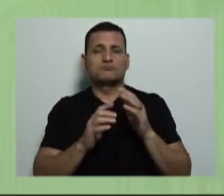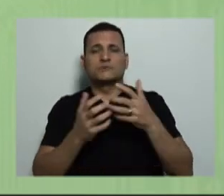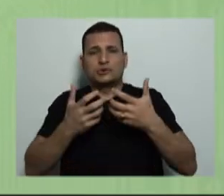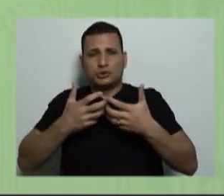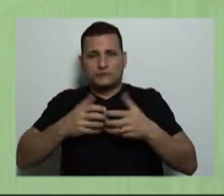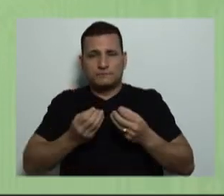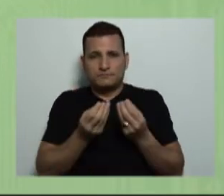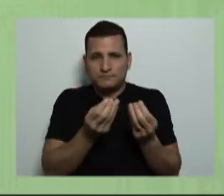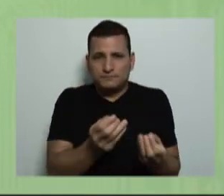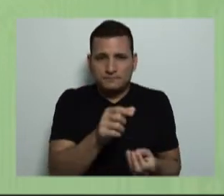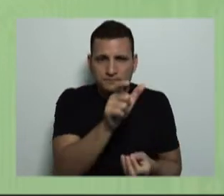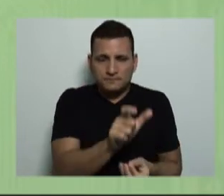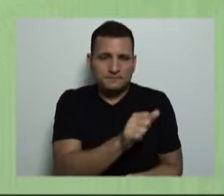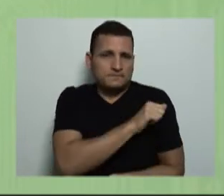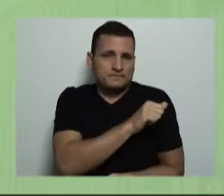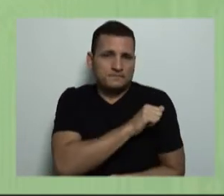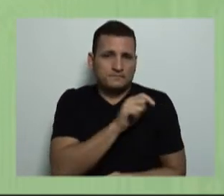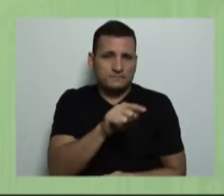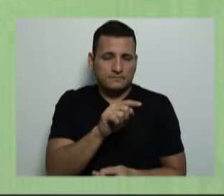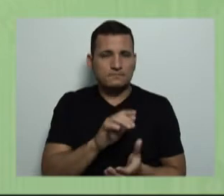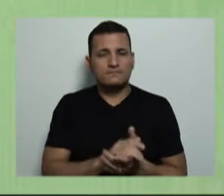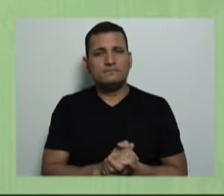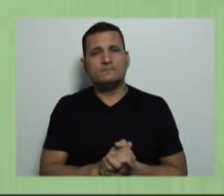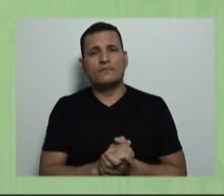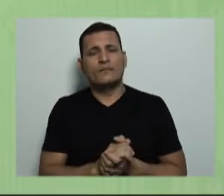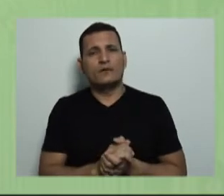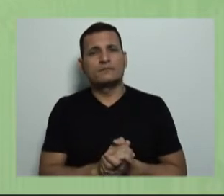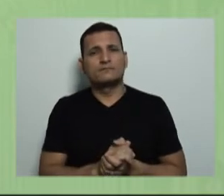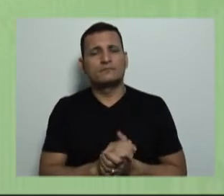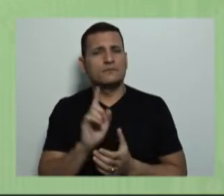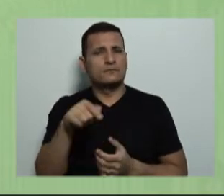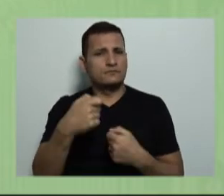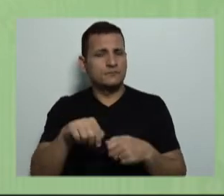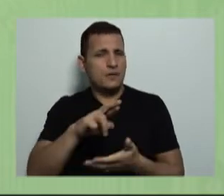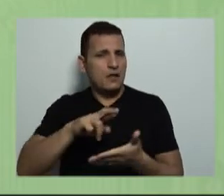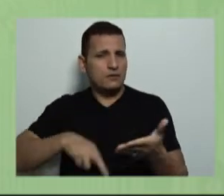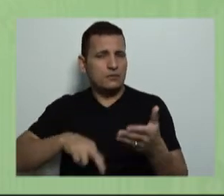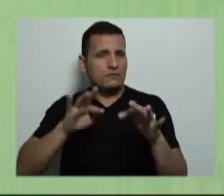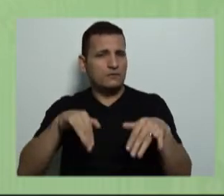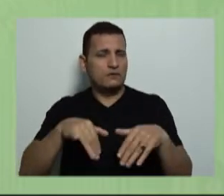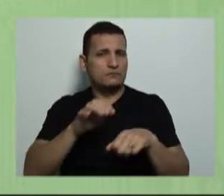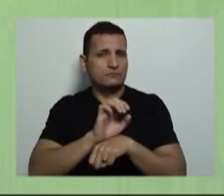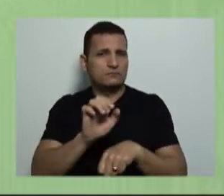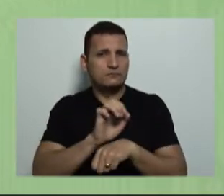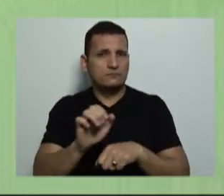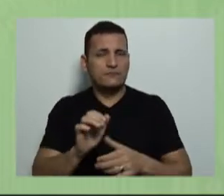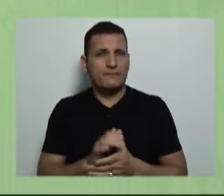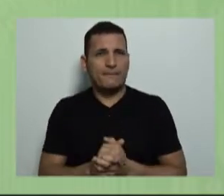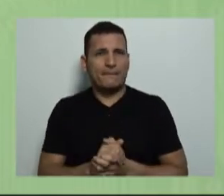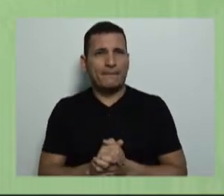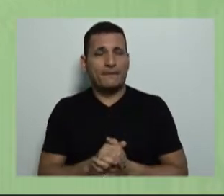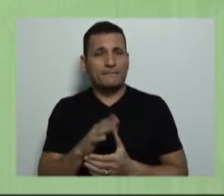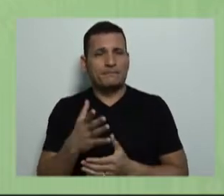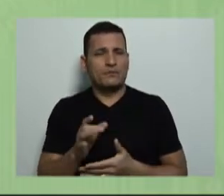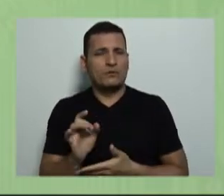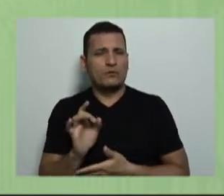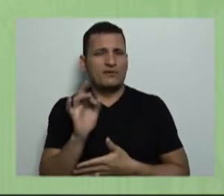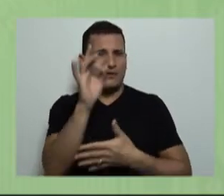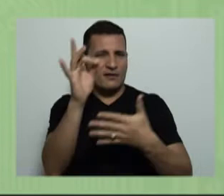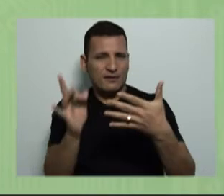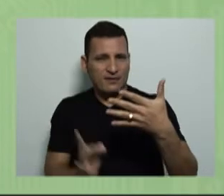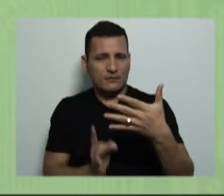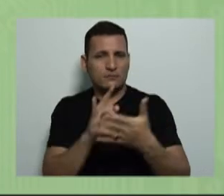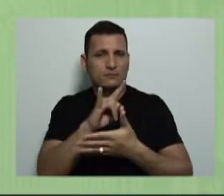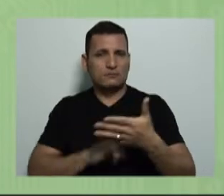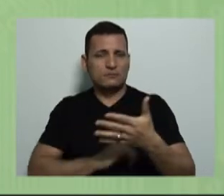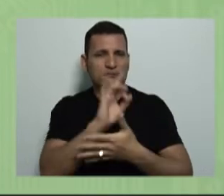após a entrega comporão o relatório final de estágio. Então, o que isso quer dizer, pessoal? Cada um desses documentos,